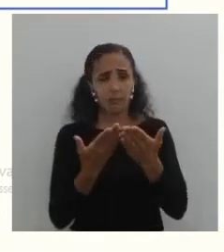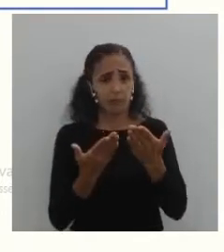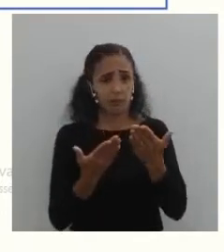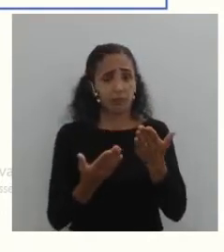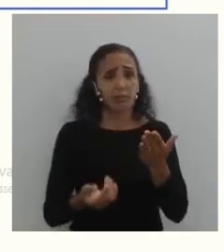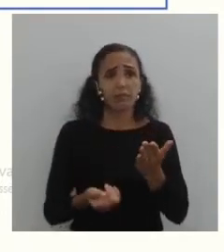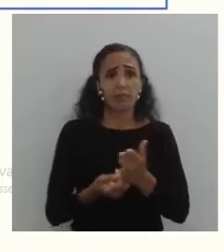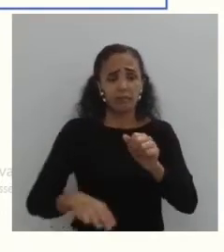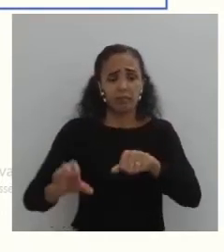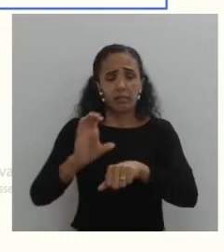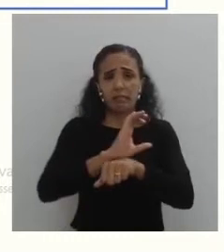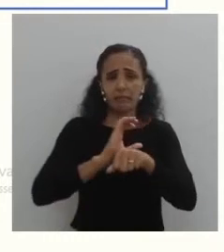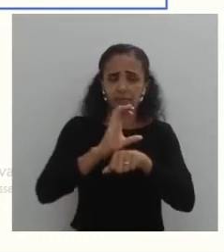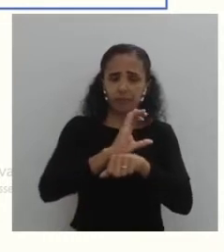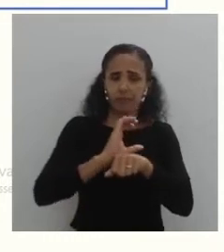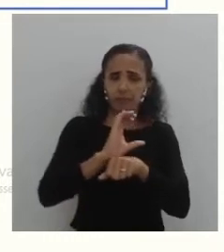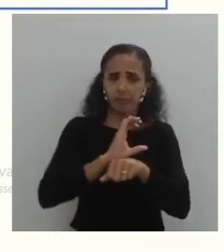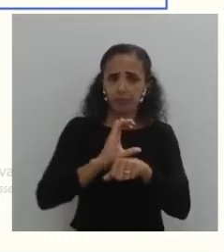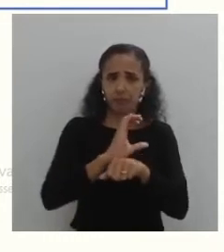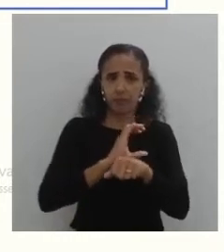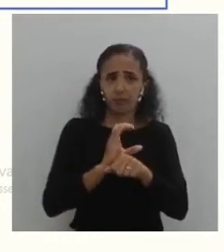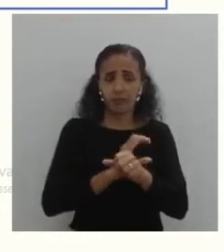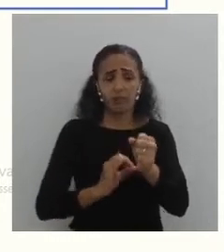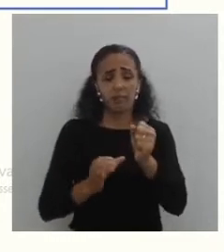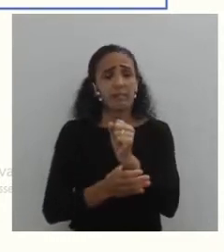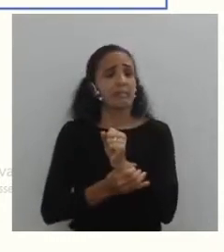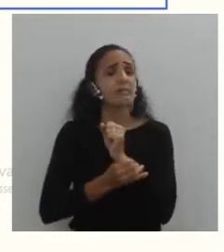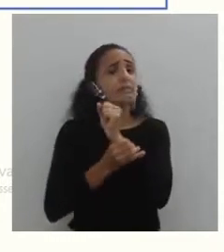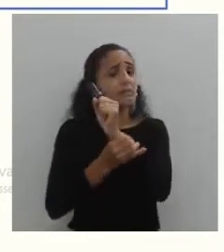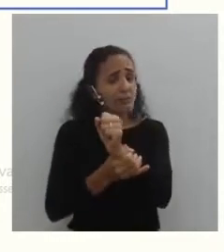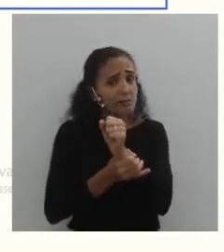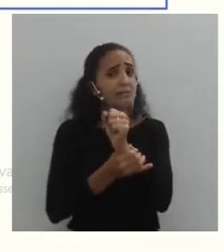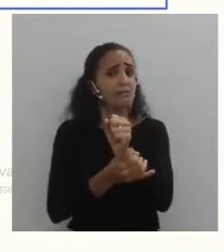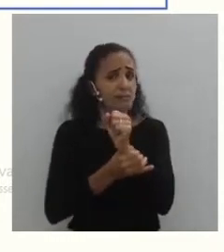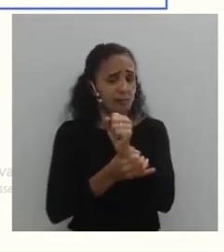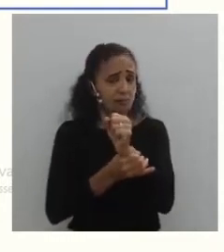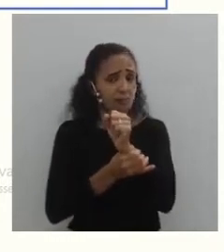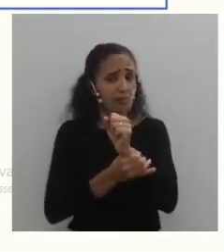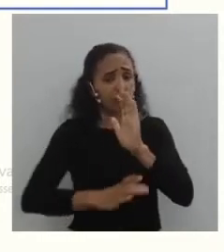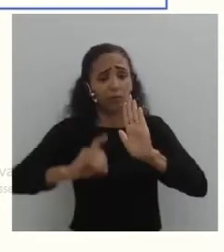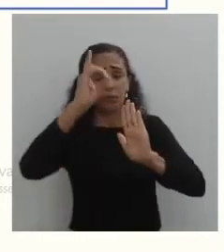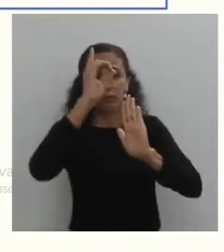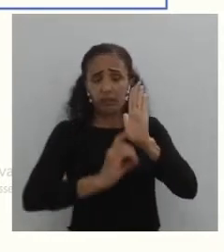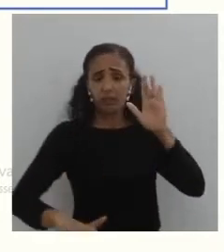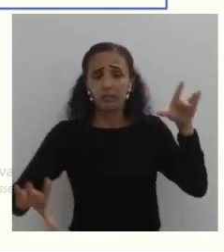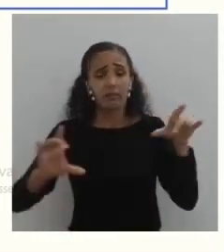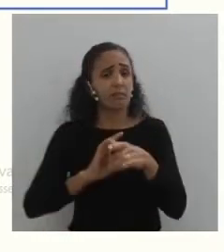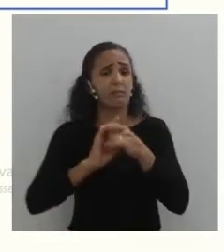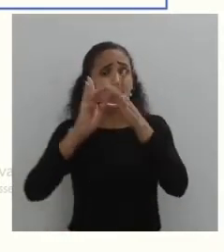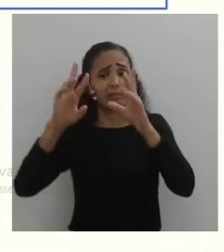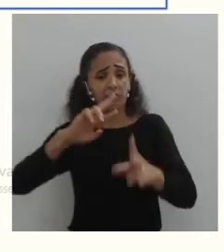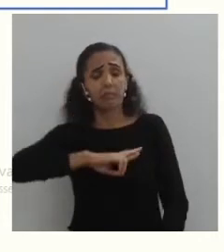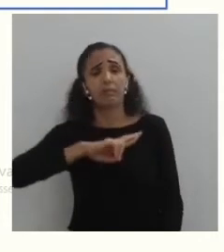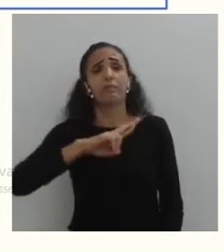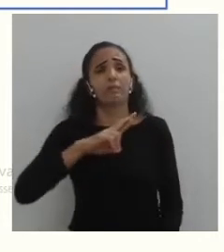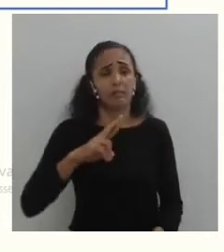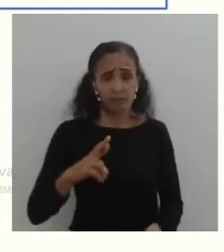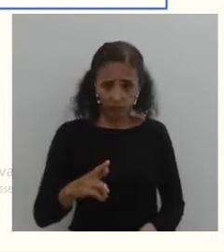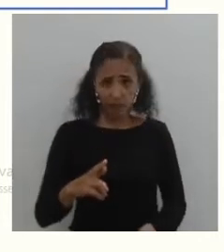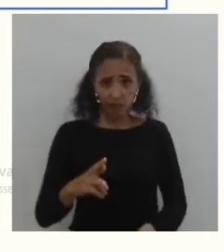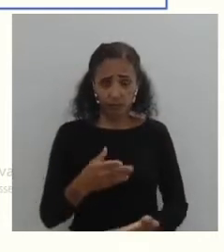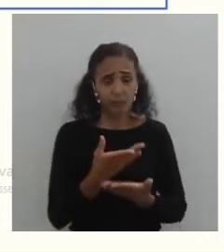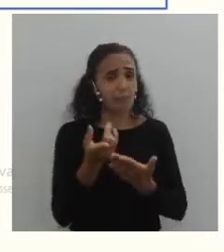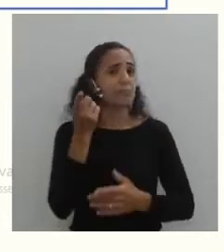de a Constituição Federal garantir o direito à liberdade de credo e manifestações